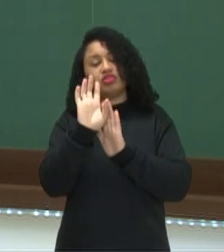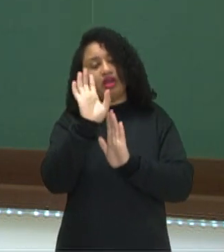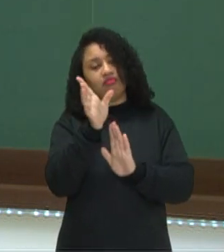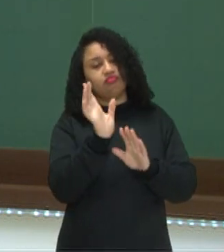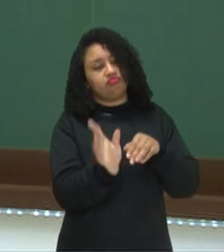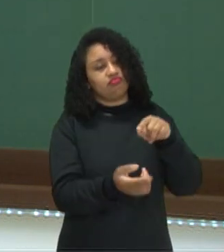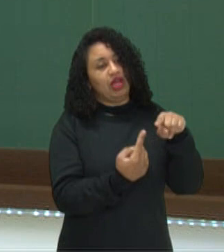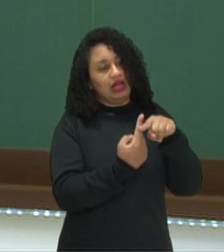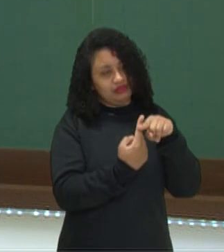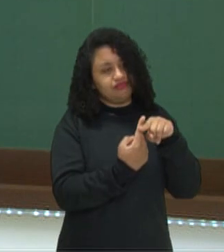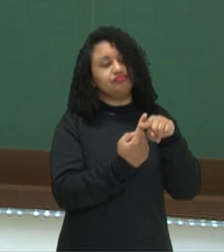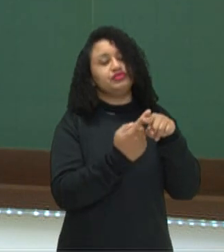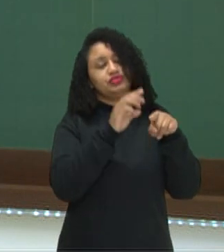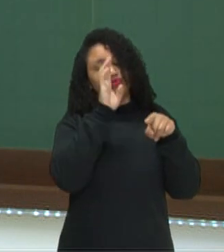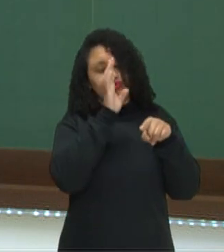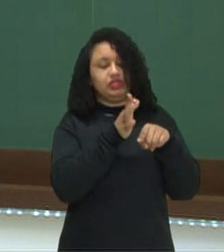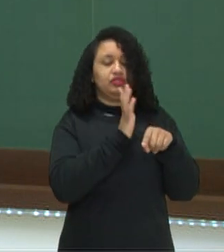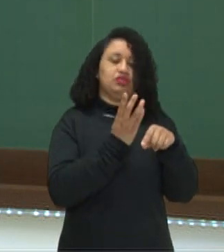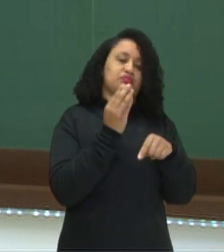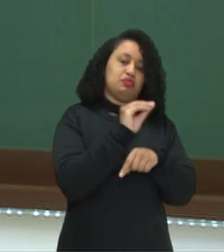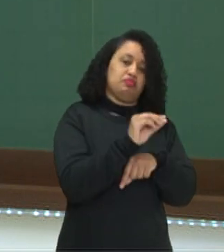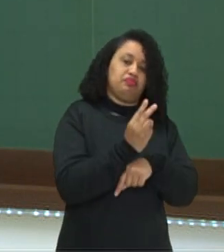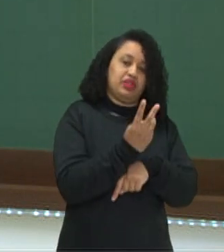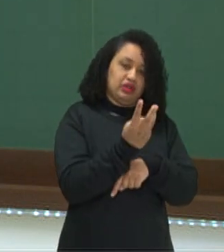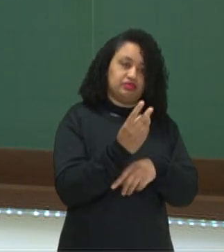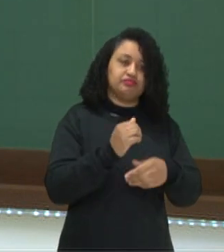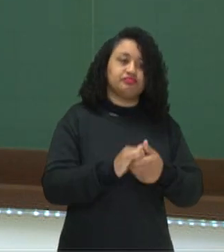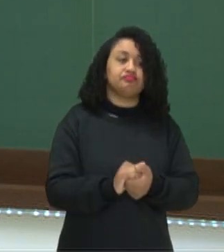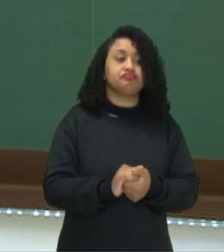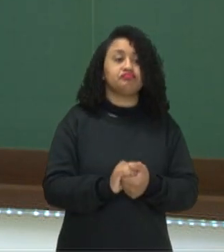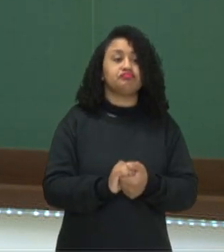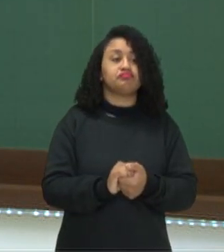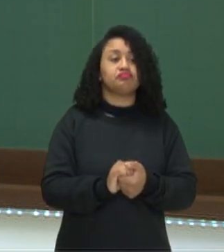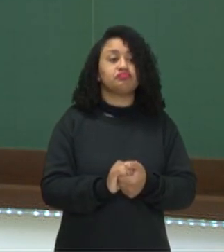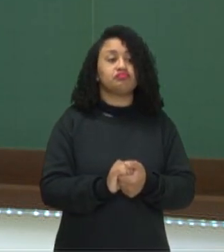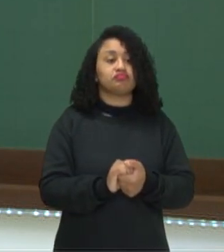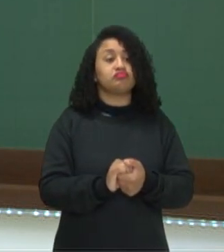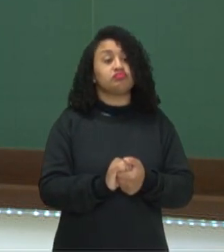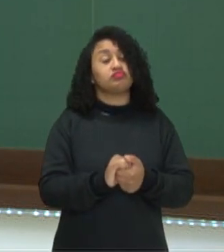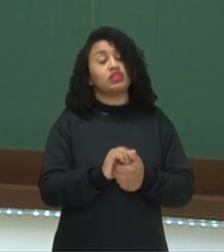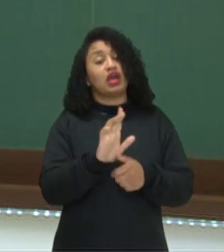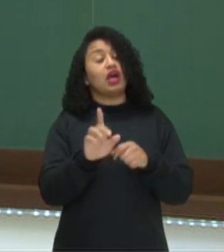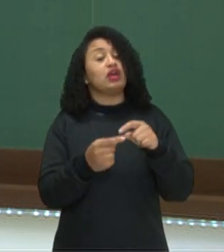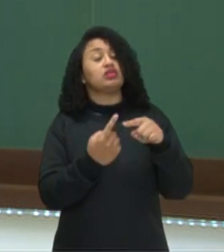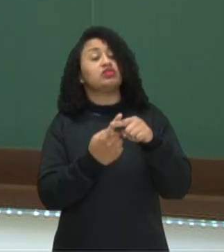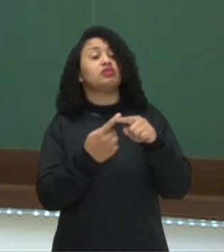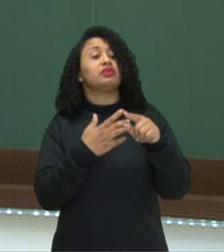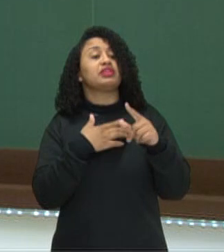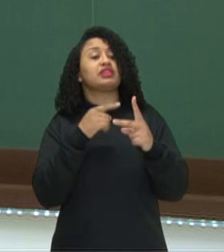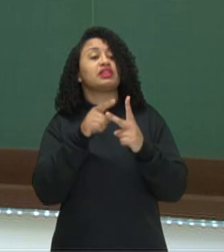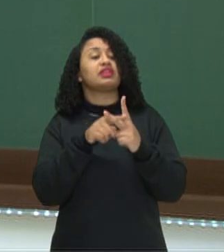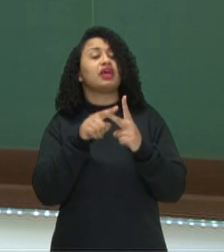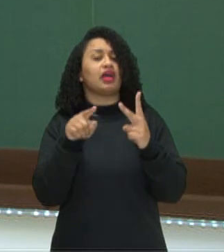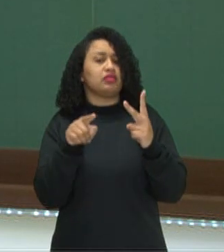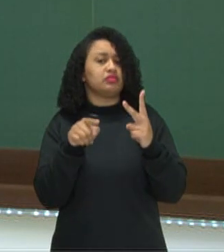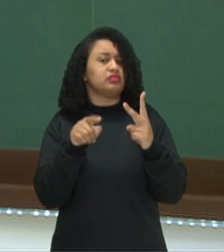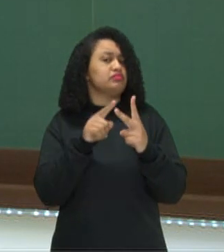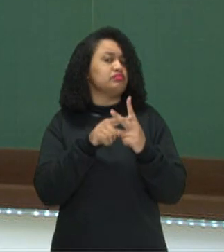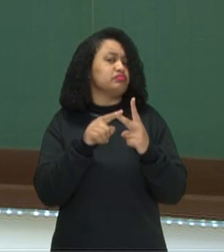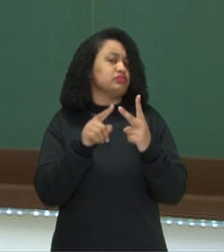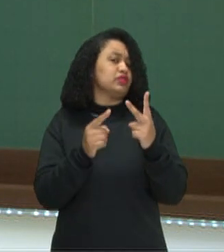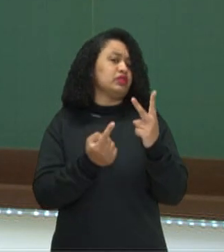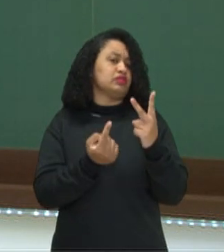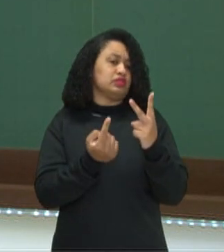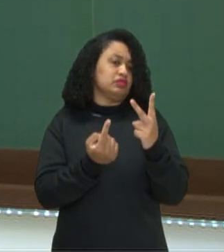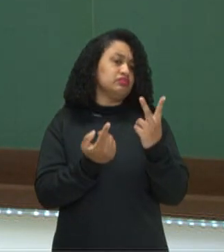mais, ficou 3. Mais o meu delta. Quanto que era o meu delta? Meu delta é 1. Então,